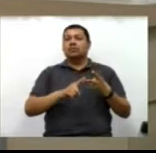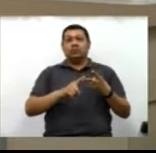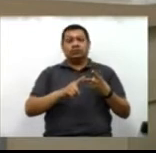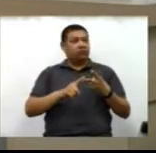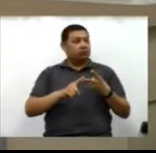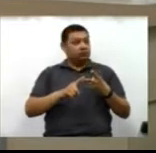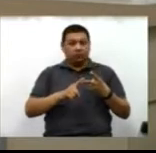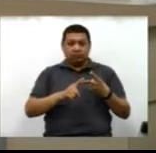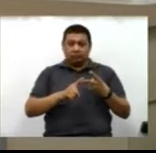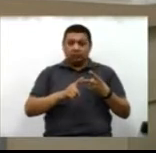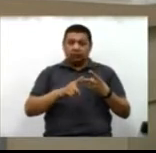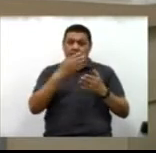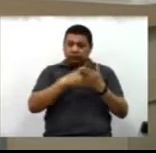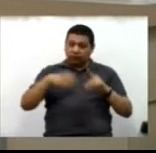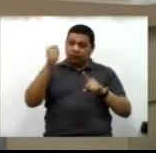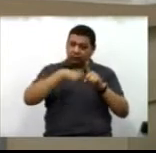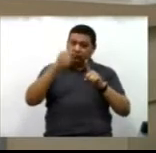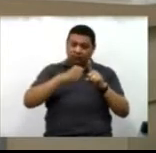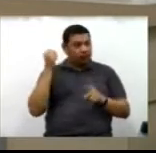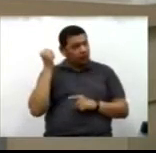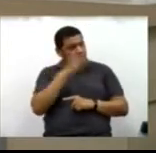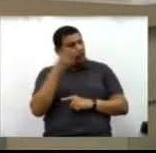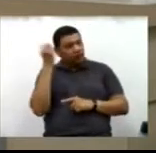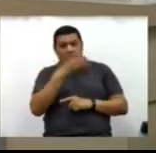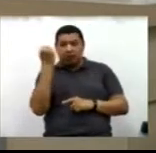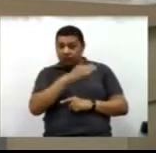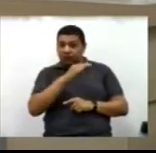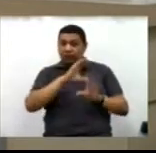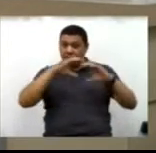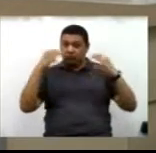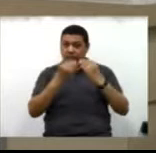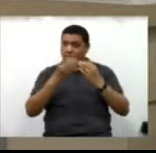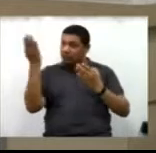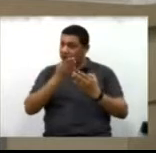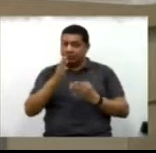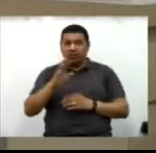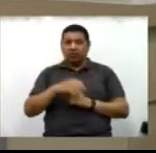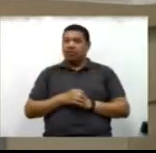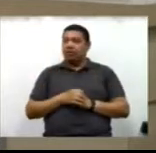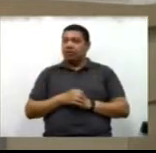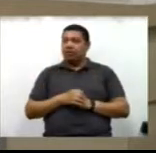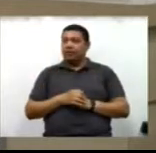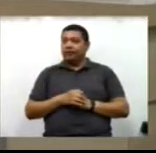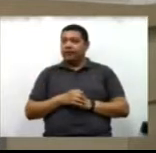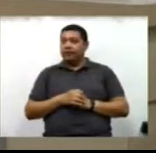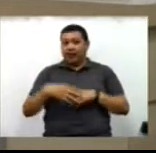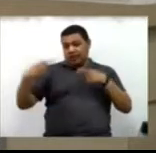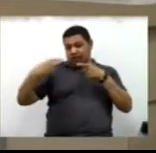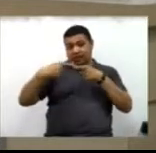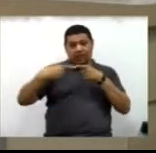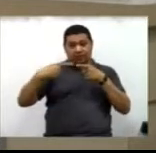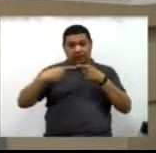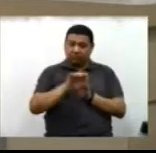todos os meses eu vou no Conselho Municipal de Saúde e Vossa Excelência não está comungando do pensamento dos gestores